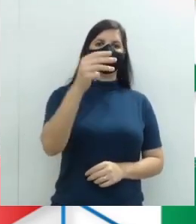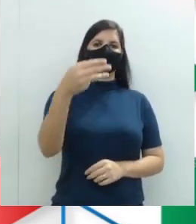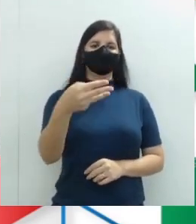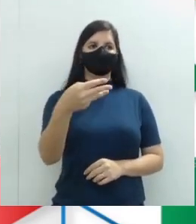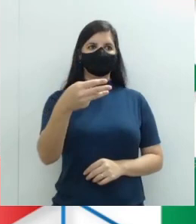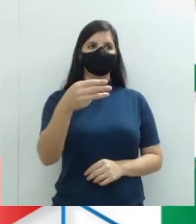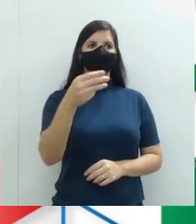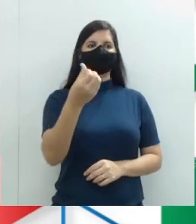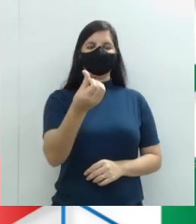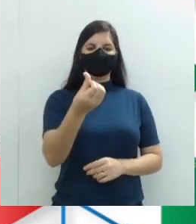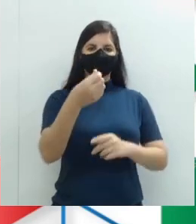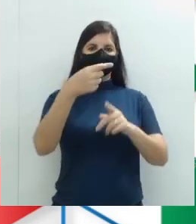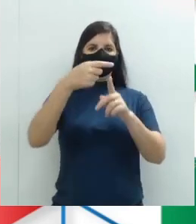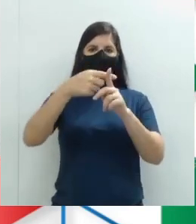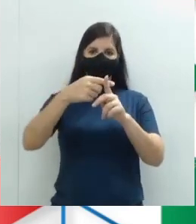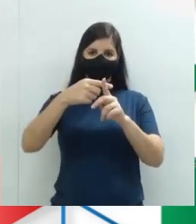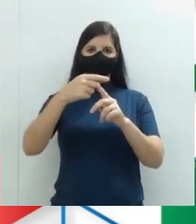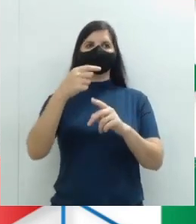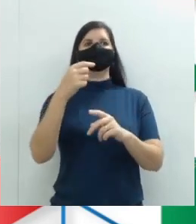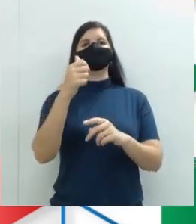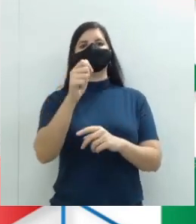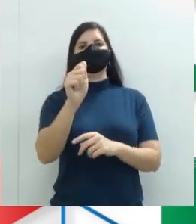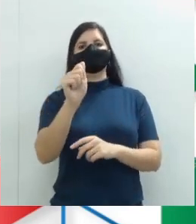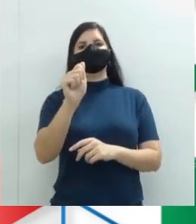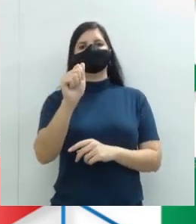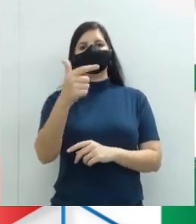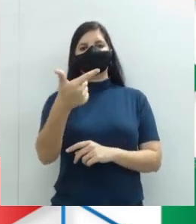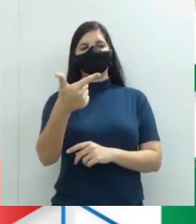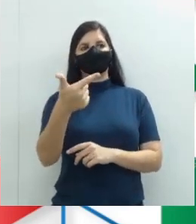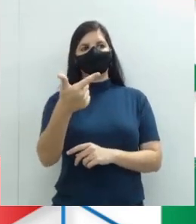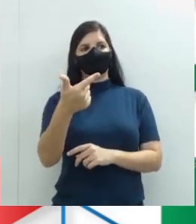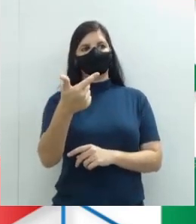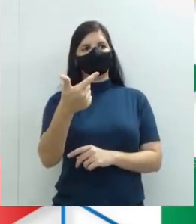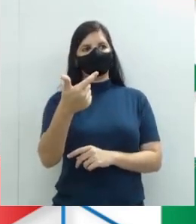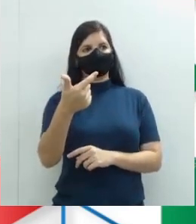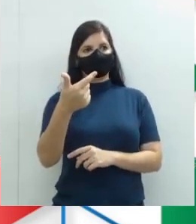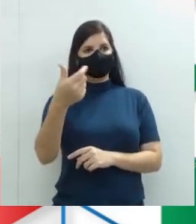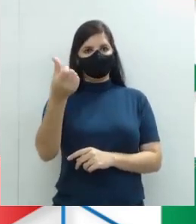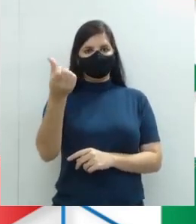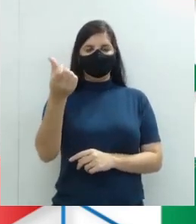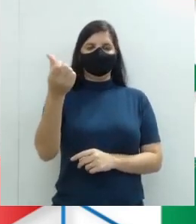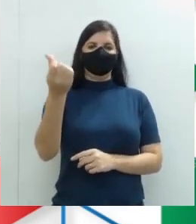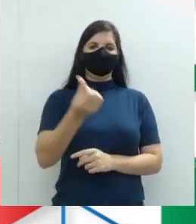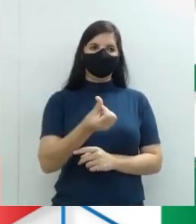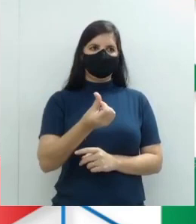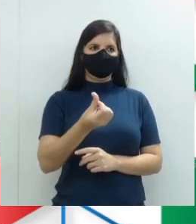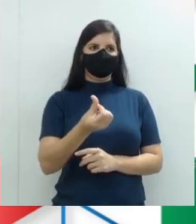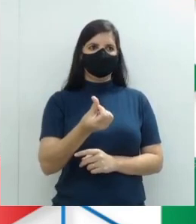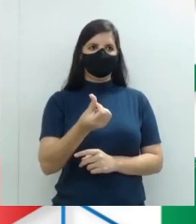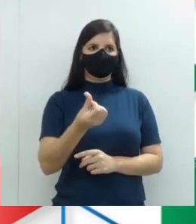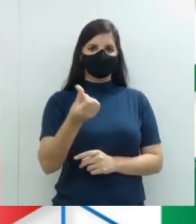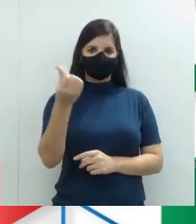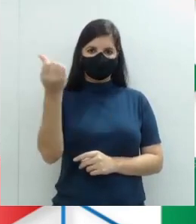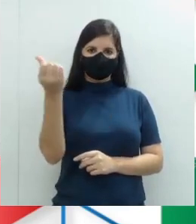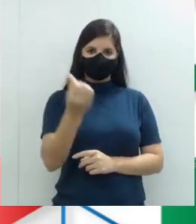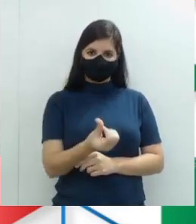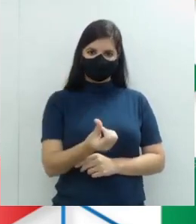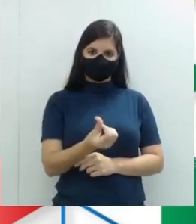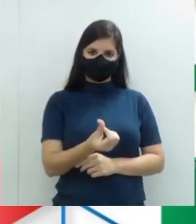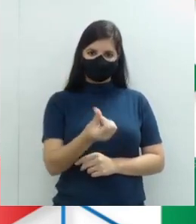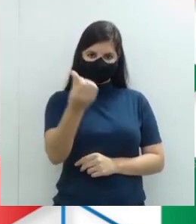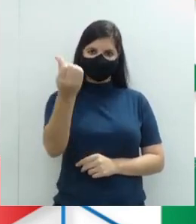o A3? 6 mais A2, porque é 3 menos 1 dá 2. E aí o A2 é o